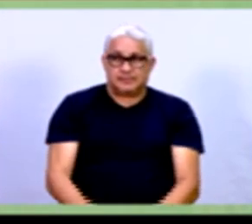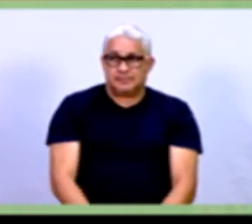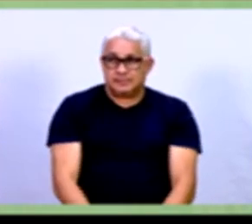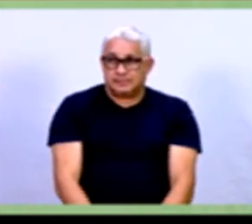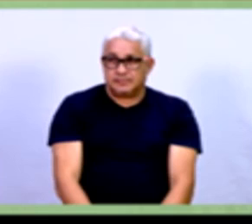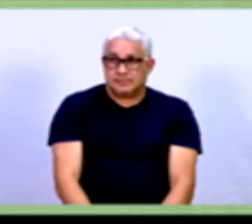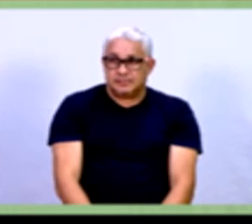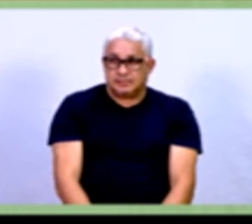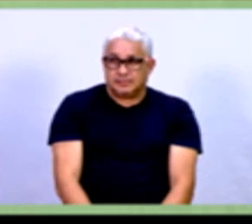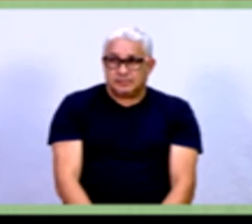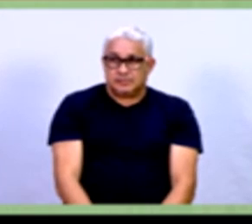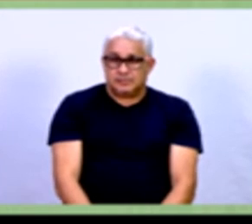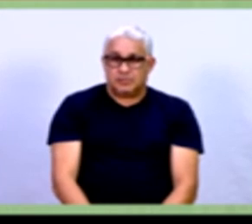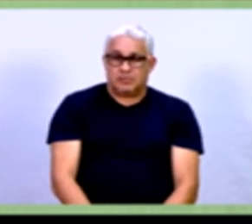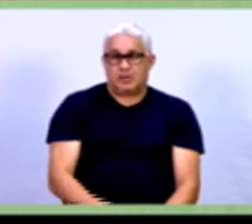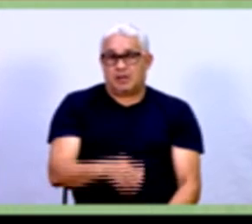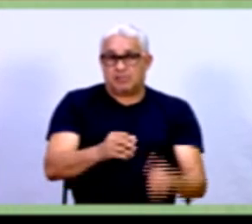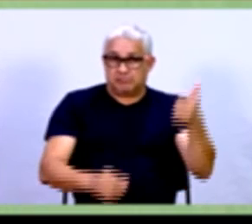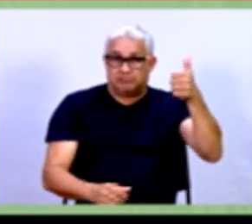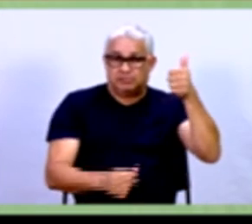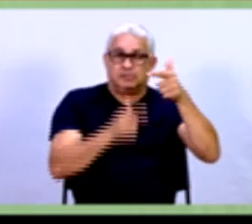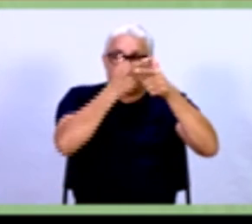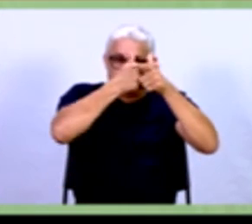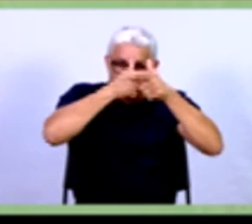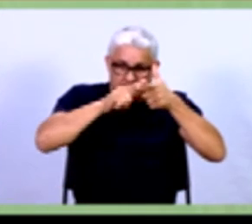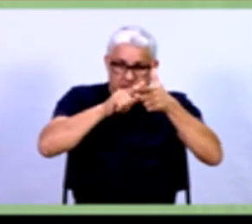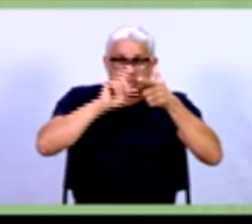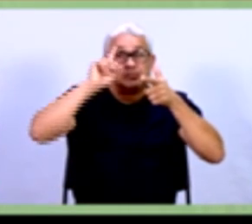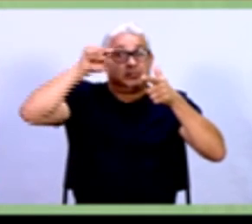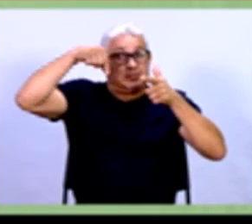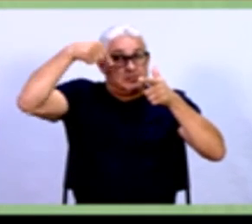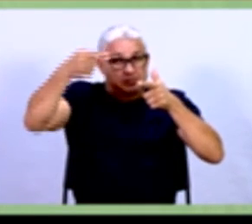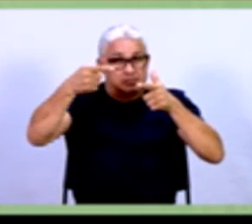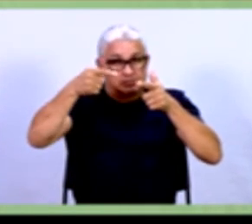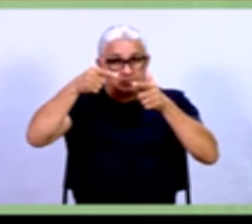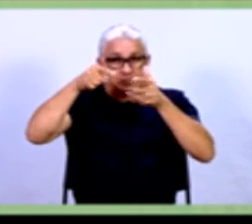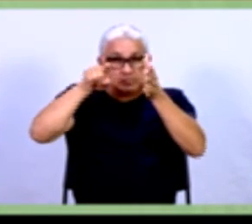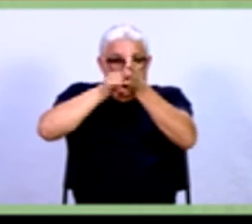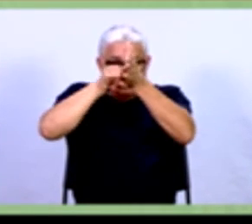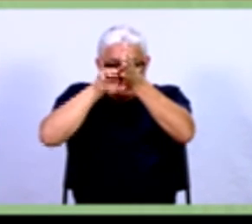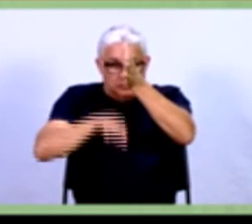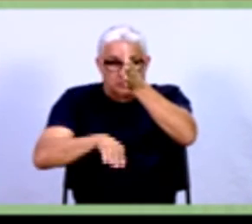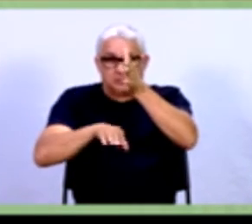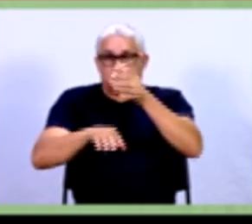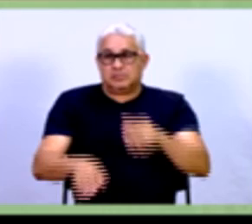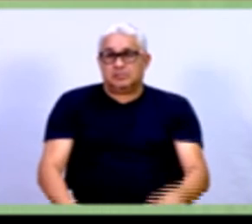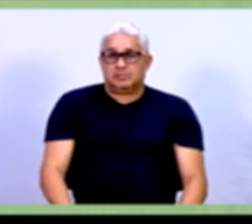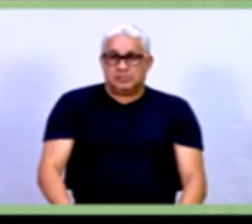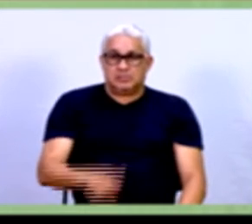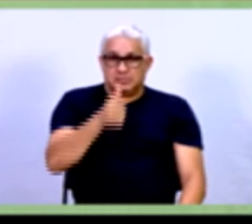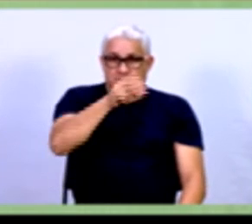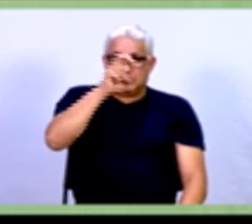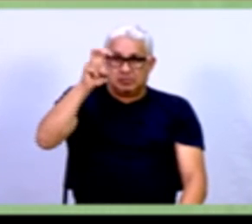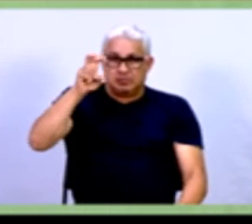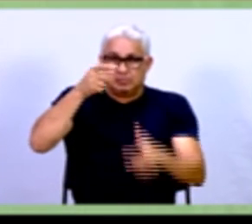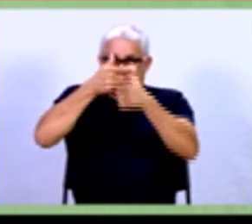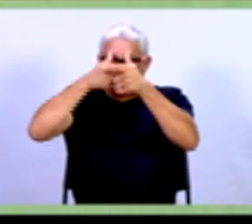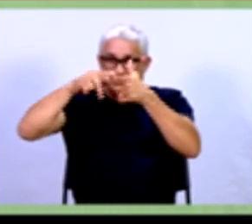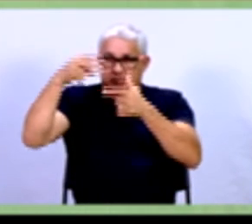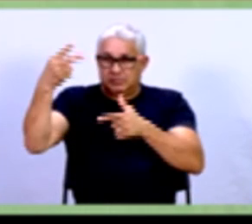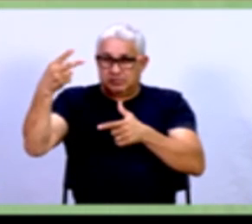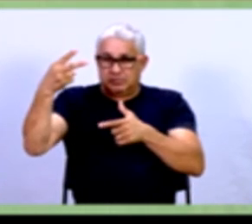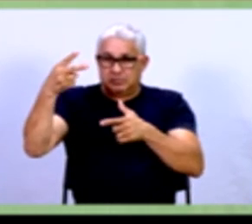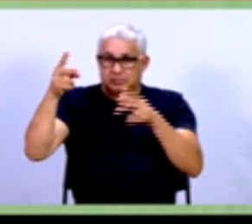Por ordem, né, gente? Primeiro a gente faz a divisão, para depois a gente fazer essa subtração aqui. Então, 155 divididos por 2